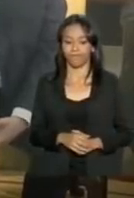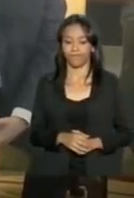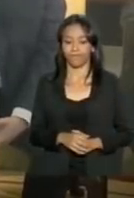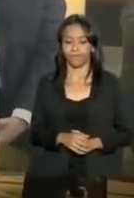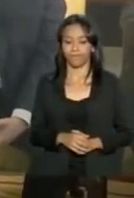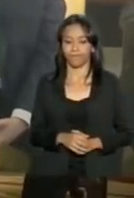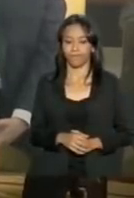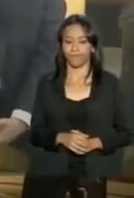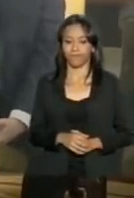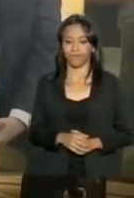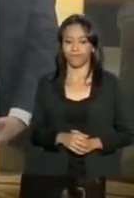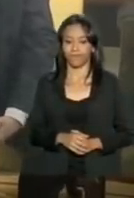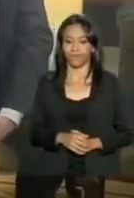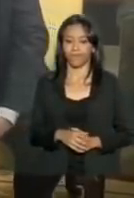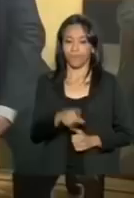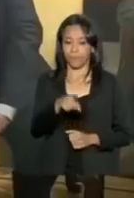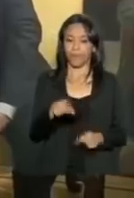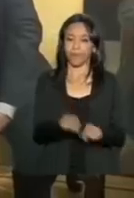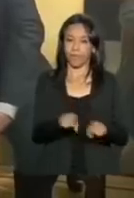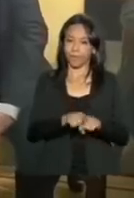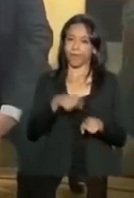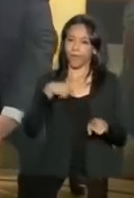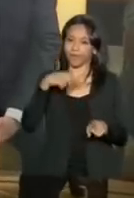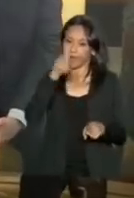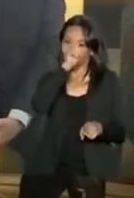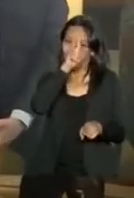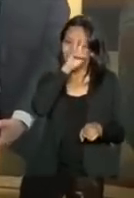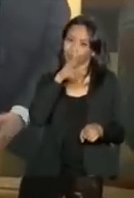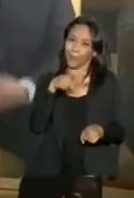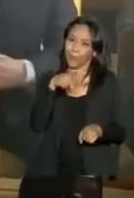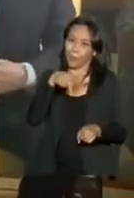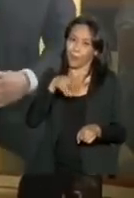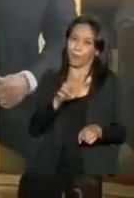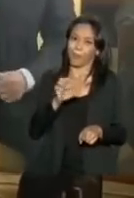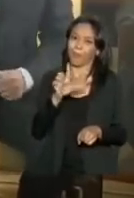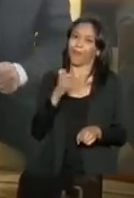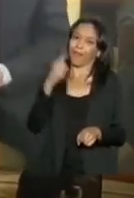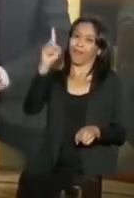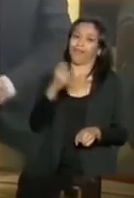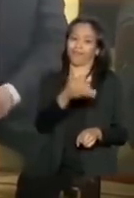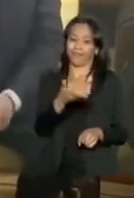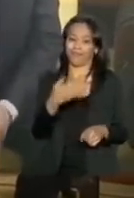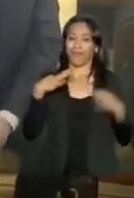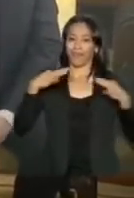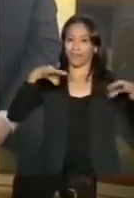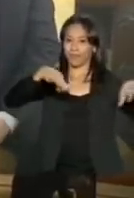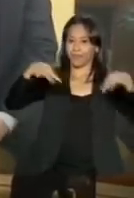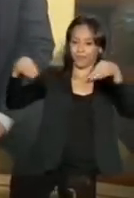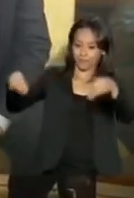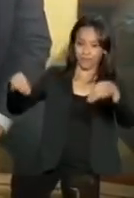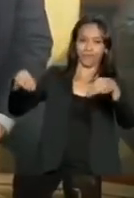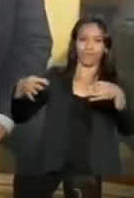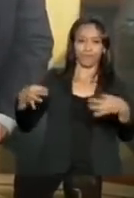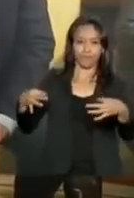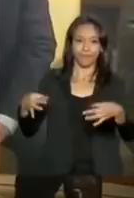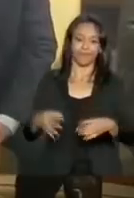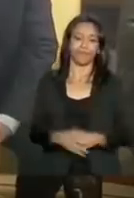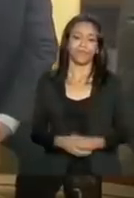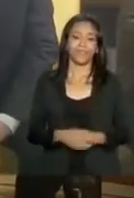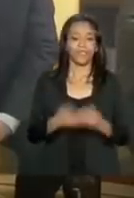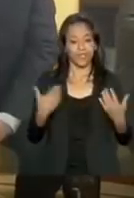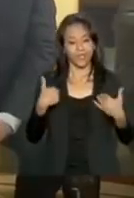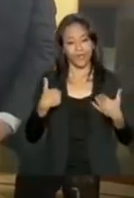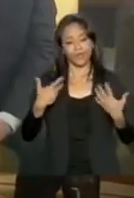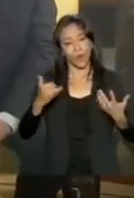Eu sou um pouco mais novo, mas também lembro do Pelé. I'm a little younger, but I also do remember Pelé. Aproveitar a oportunidade de